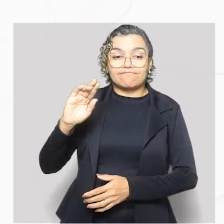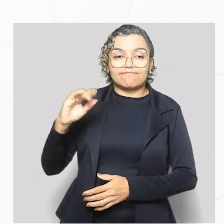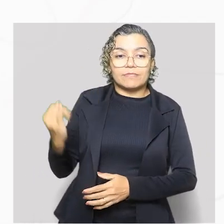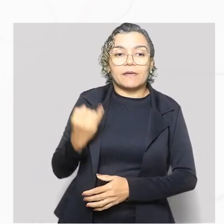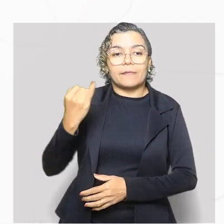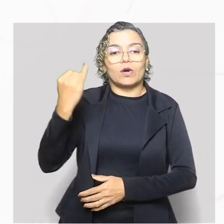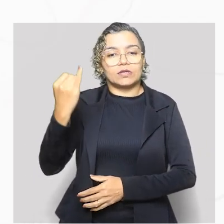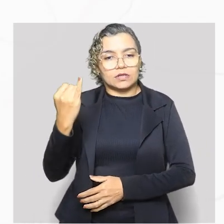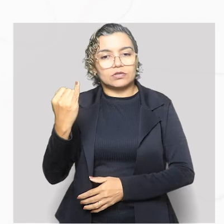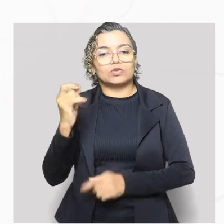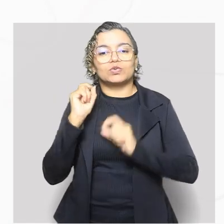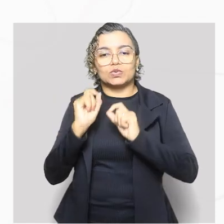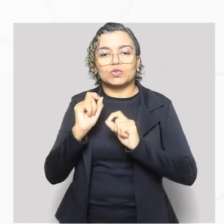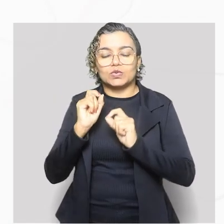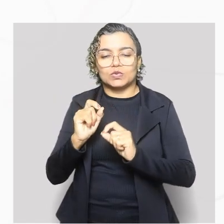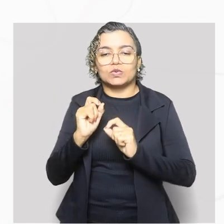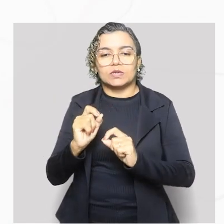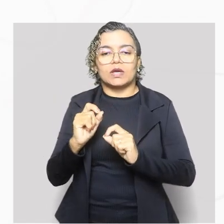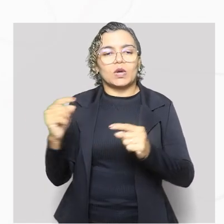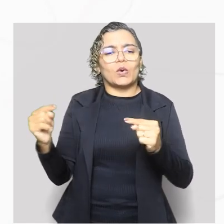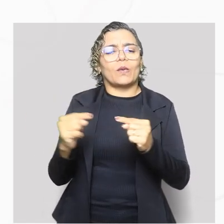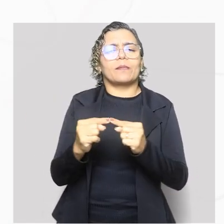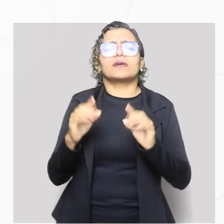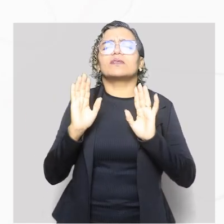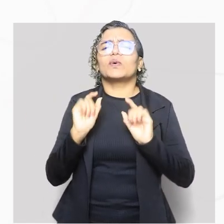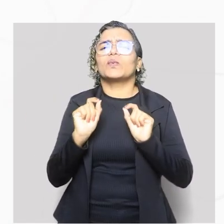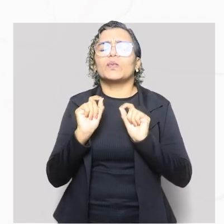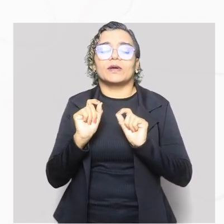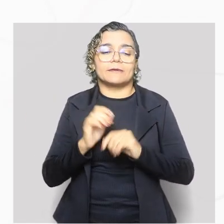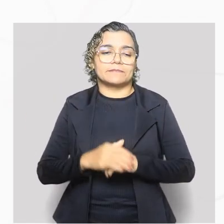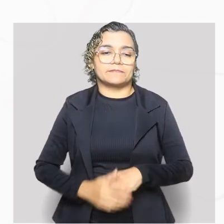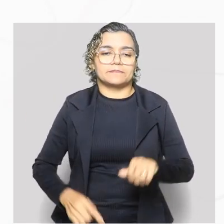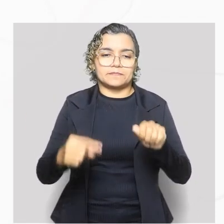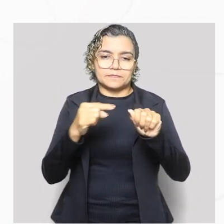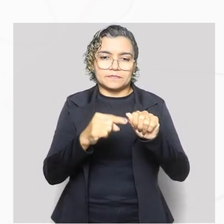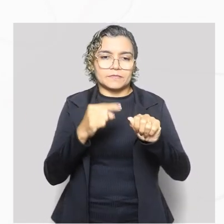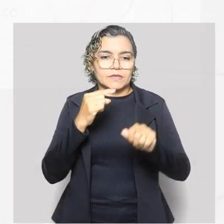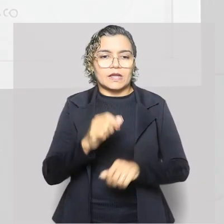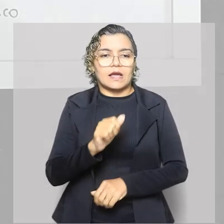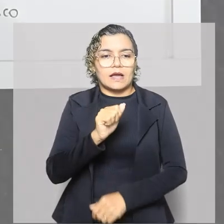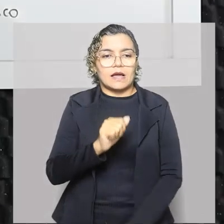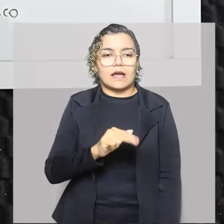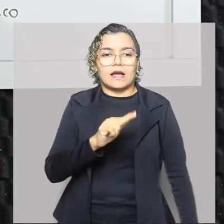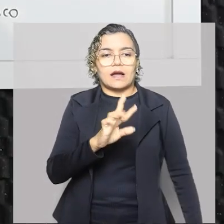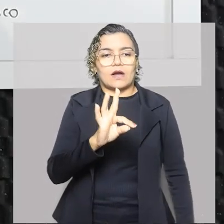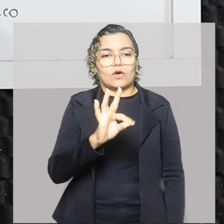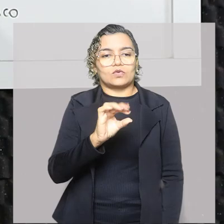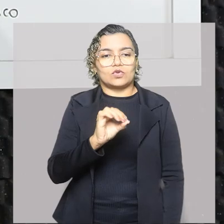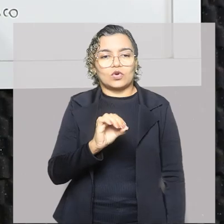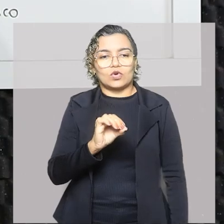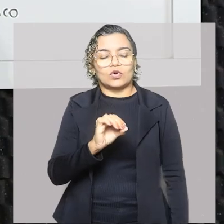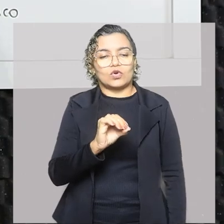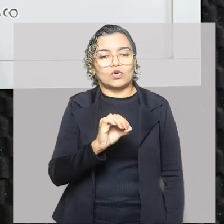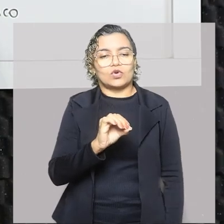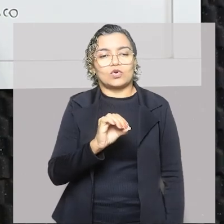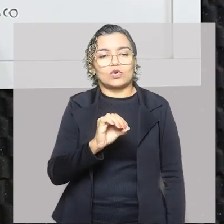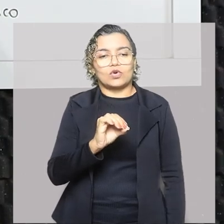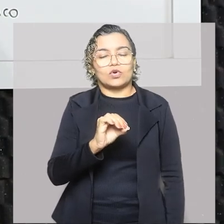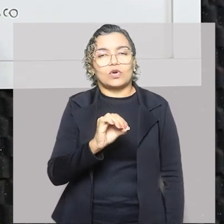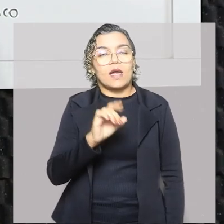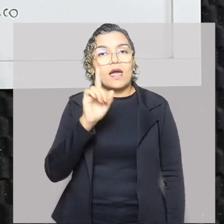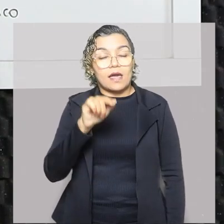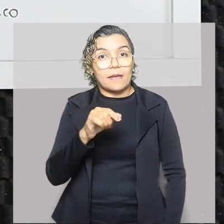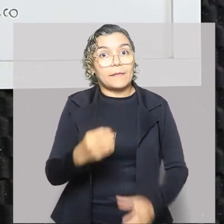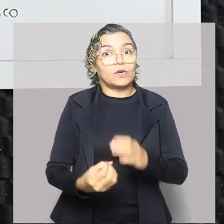e heterotróficos, respectivamente, é... Então, lembra, autotrófico, quem produz seu próprio alimento,